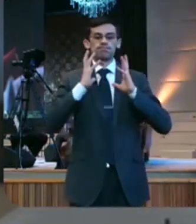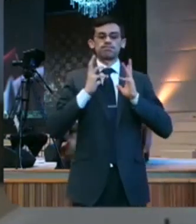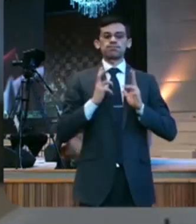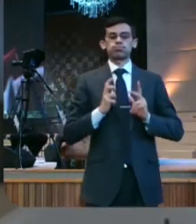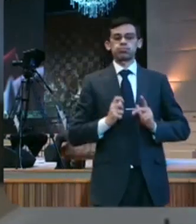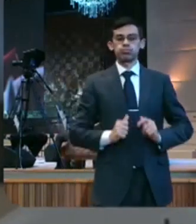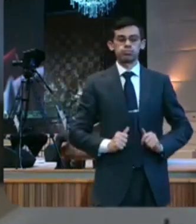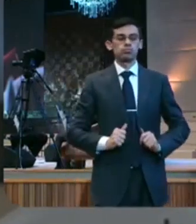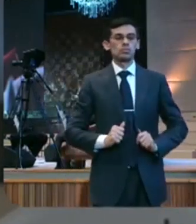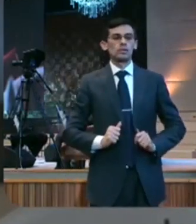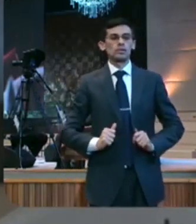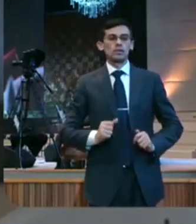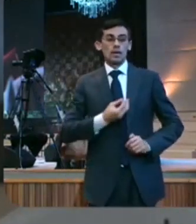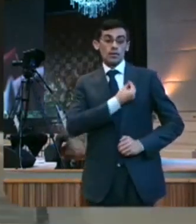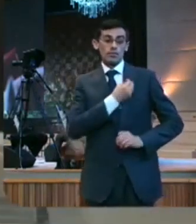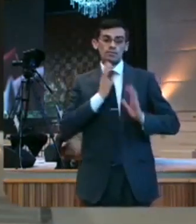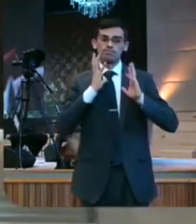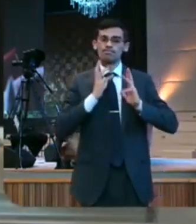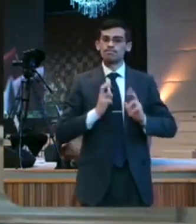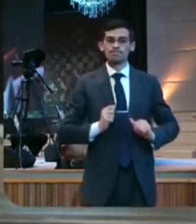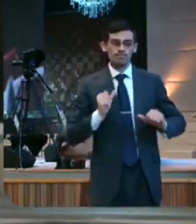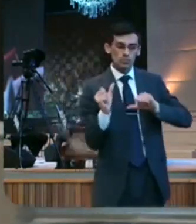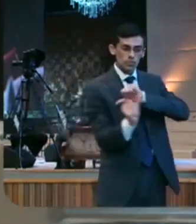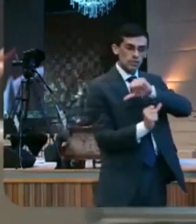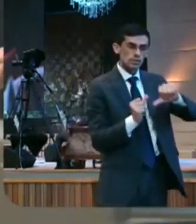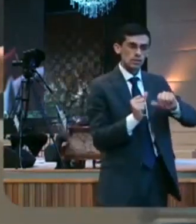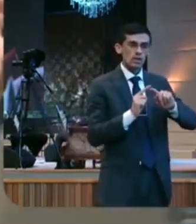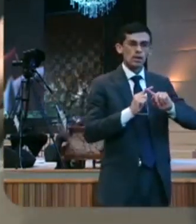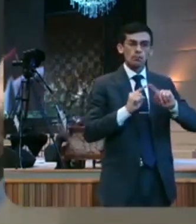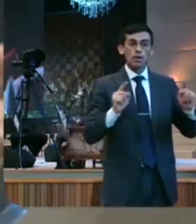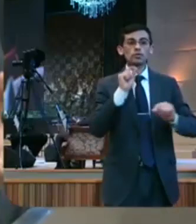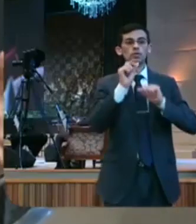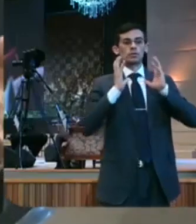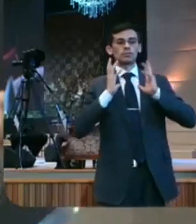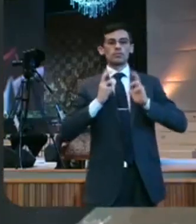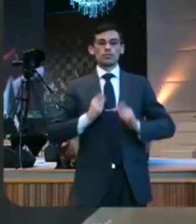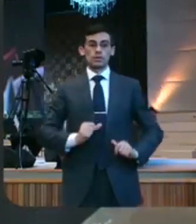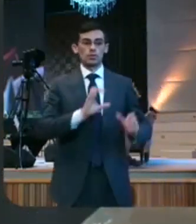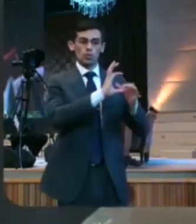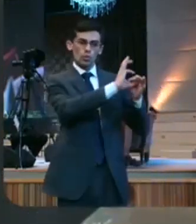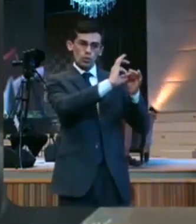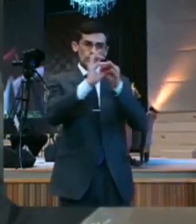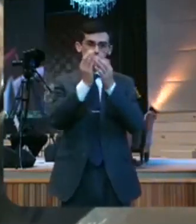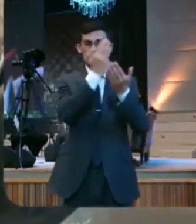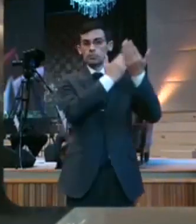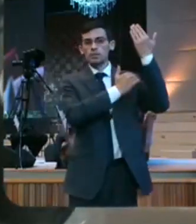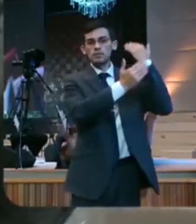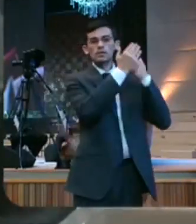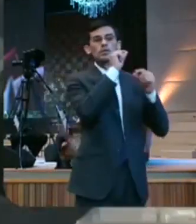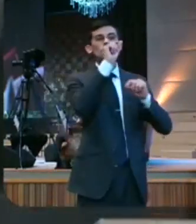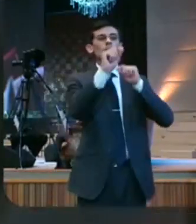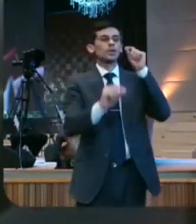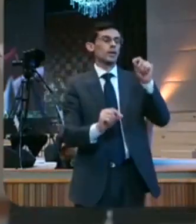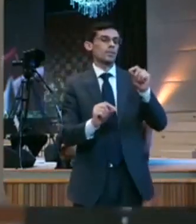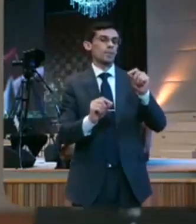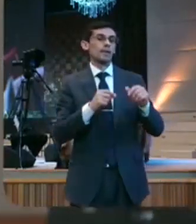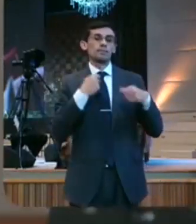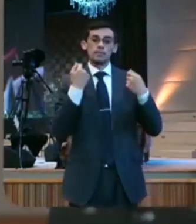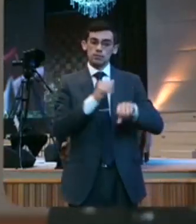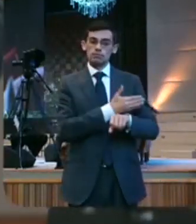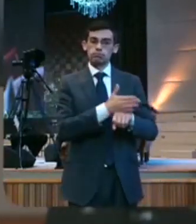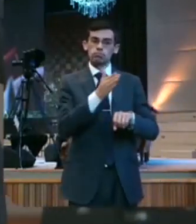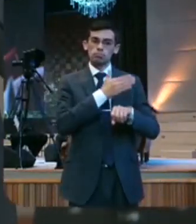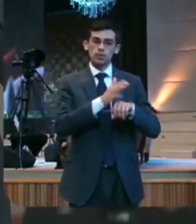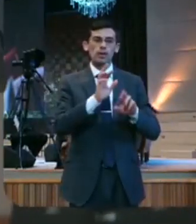consagração. E é interessante porque santificar-se naquele contexto tinha uma visão muito